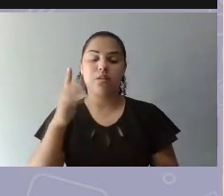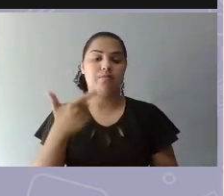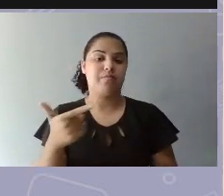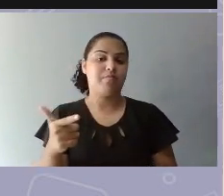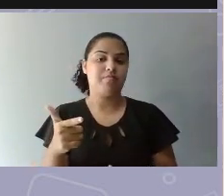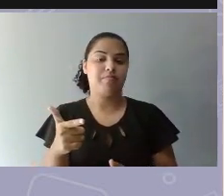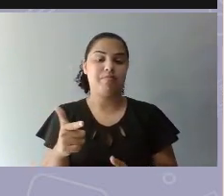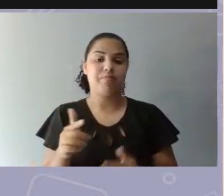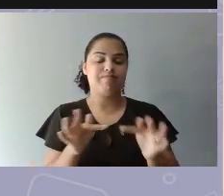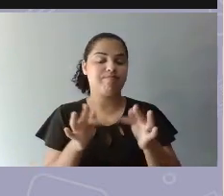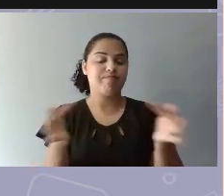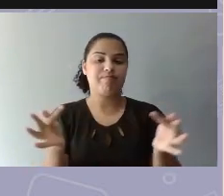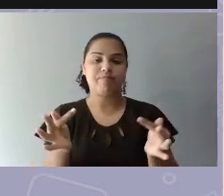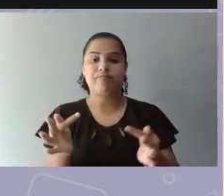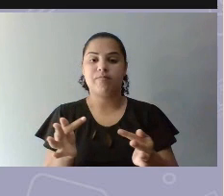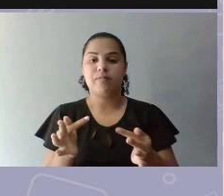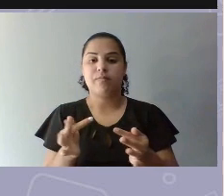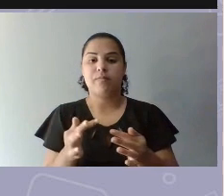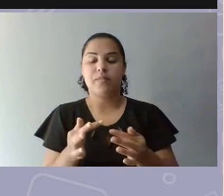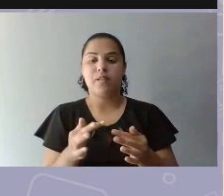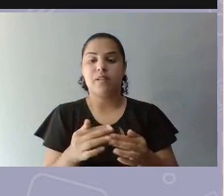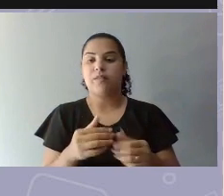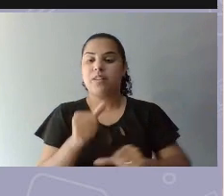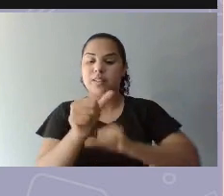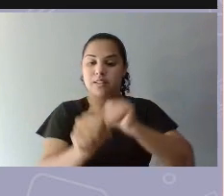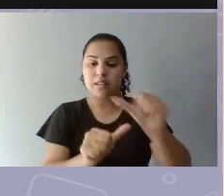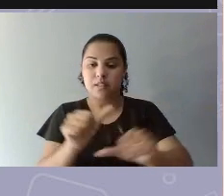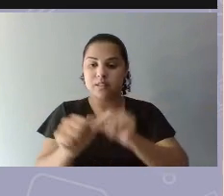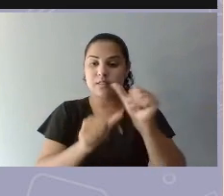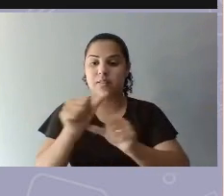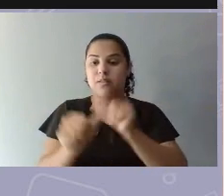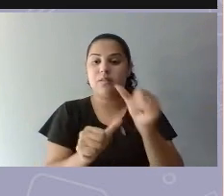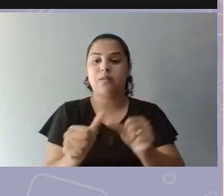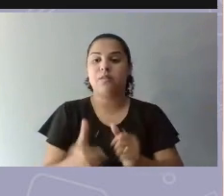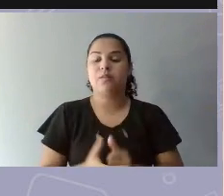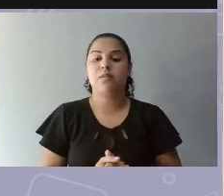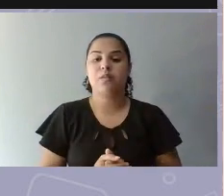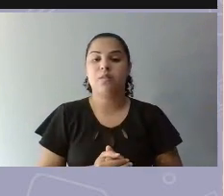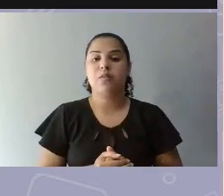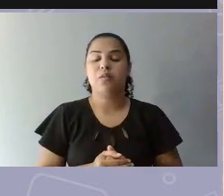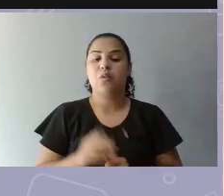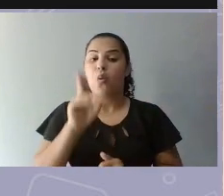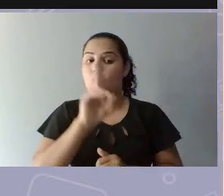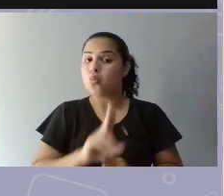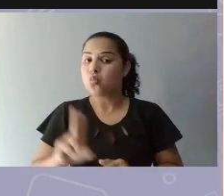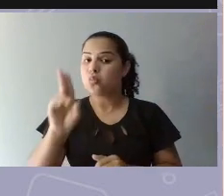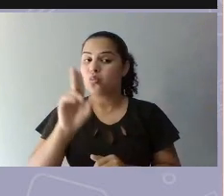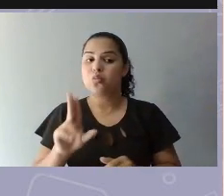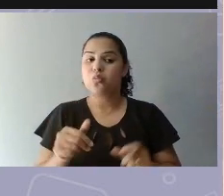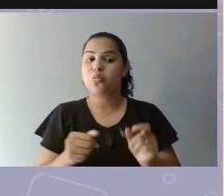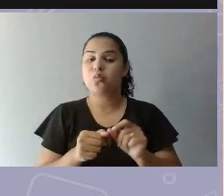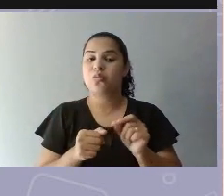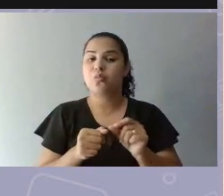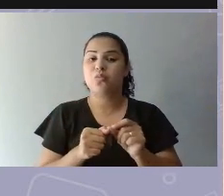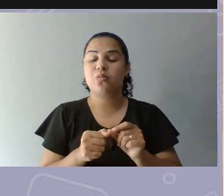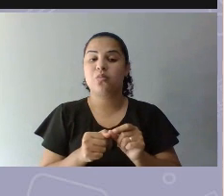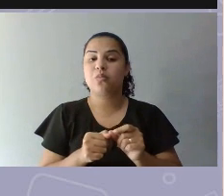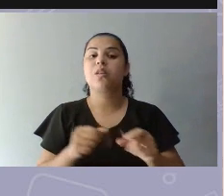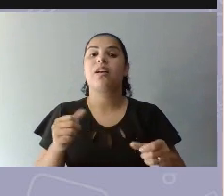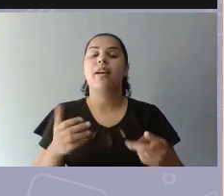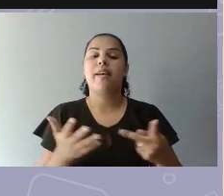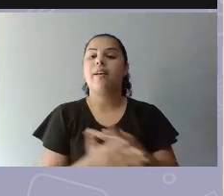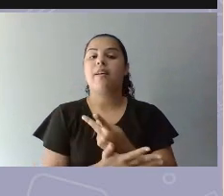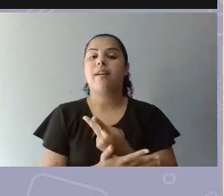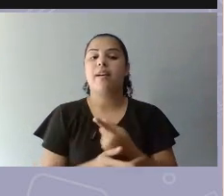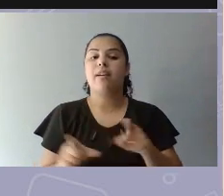energia ele vai quebrar a glicose justamente para utilizar essa energia da glicose então errada também a letra